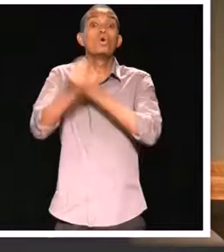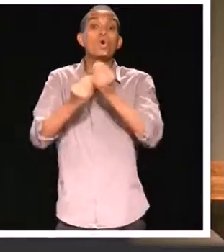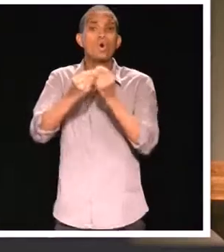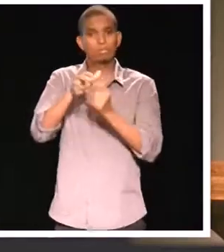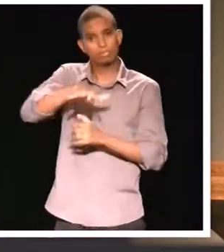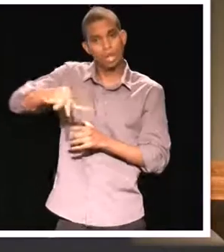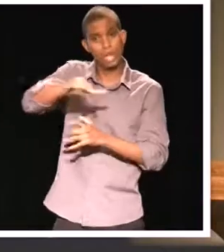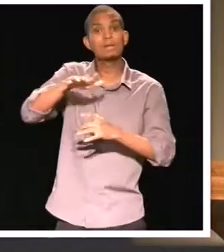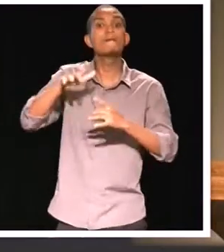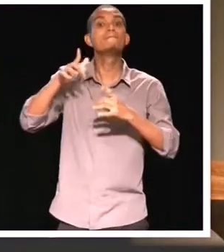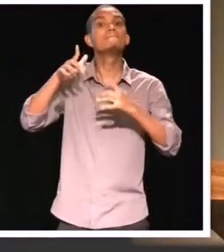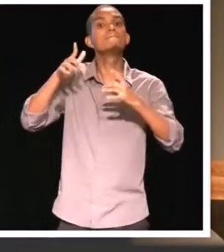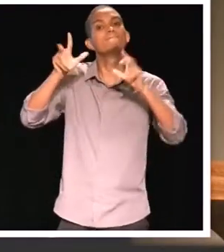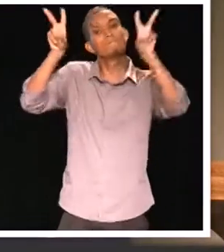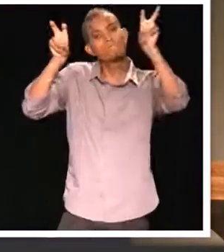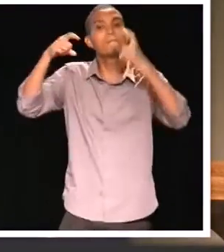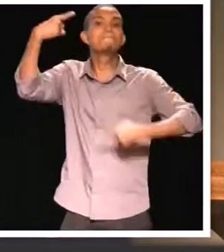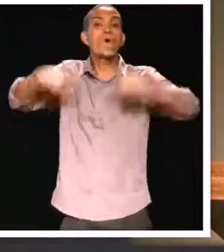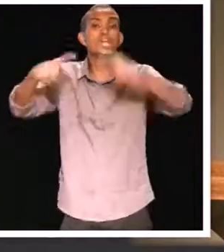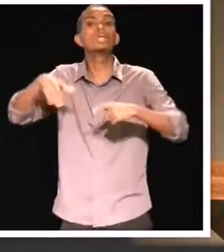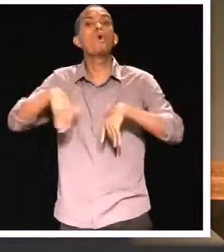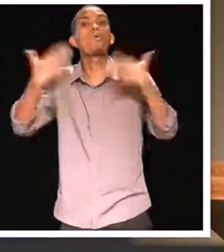os inimigos.